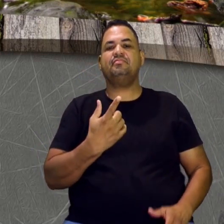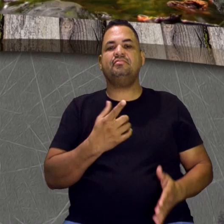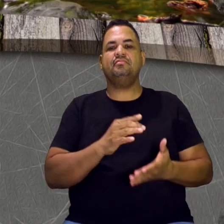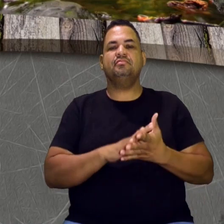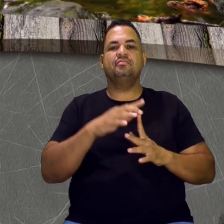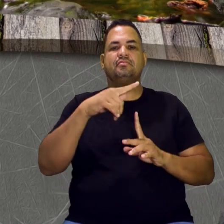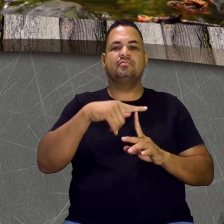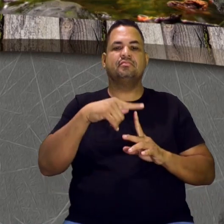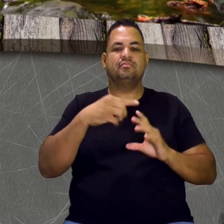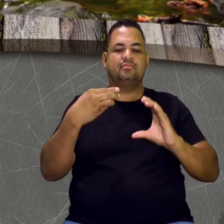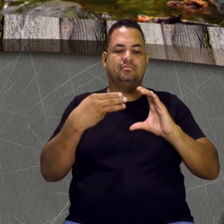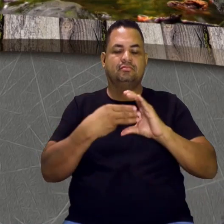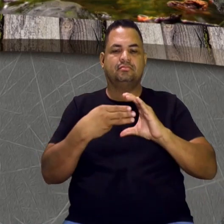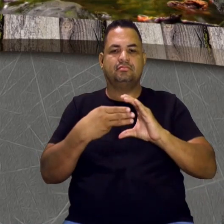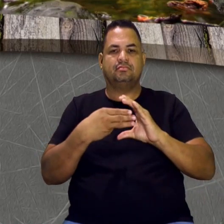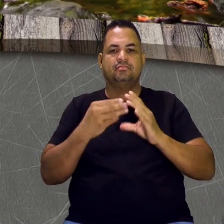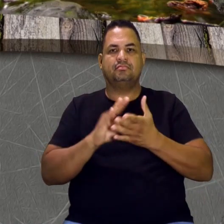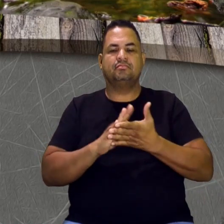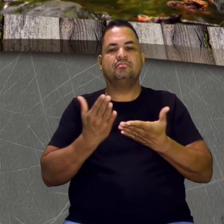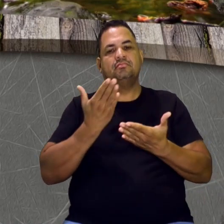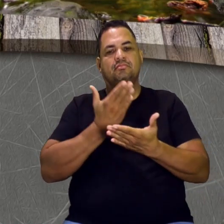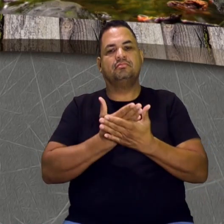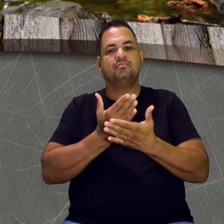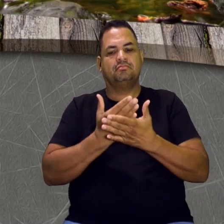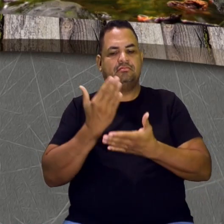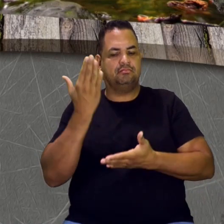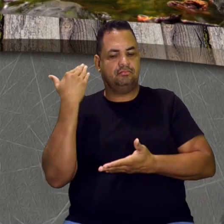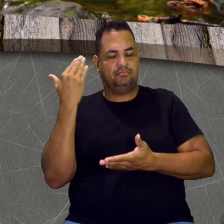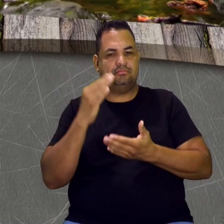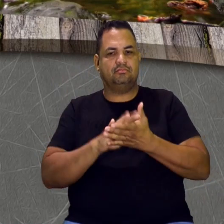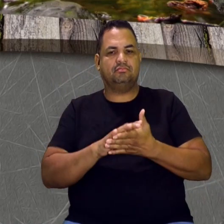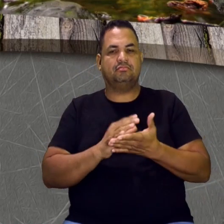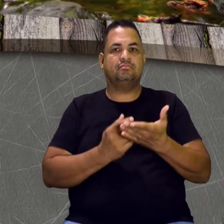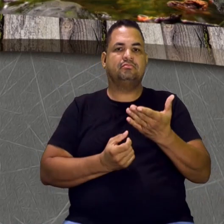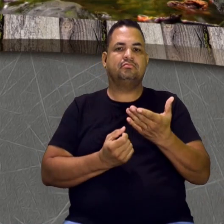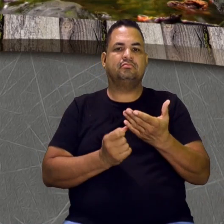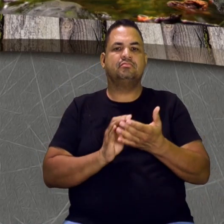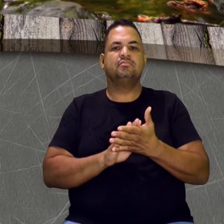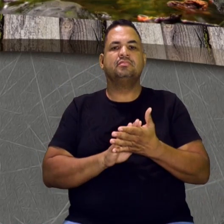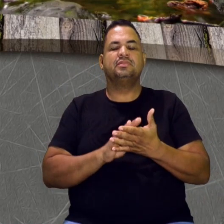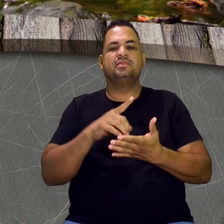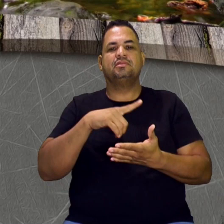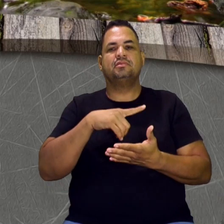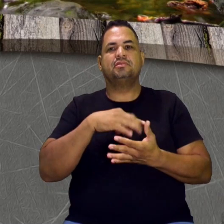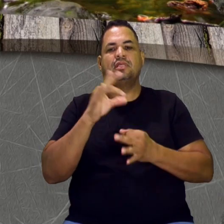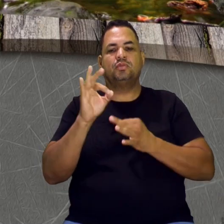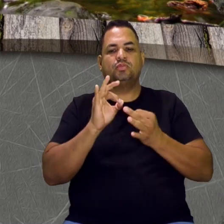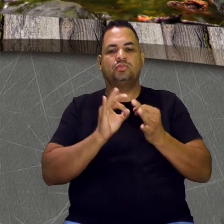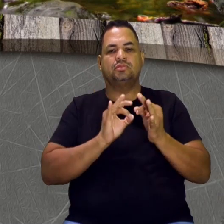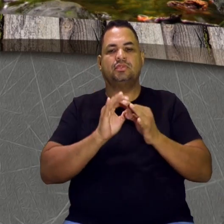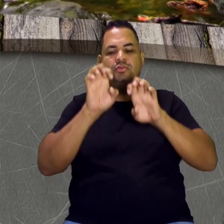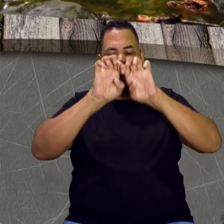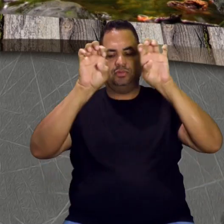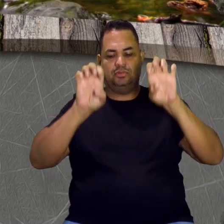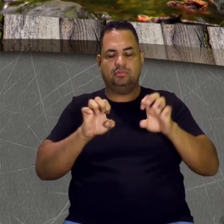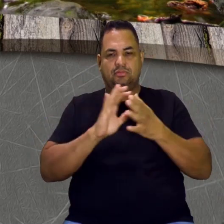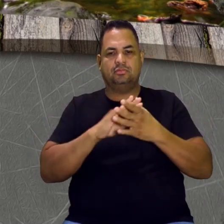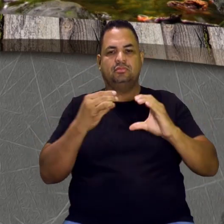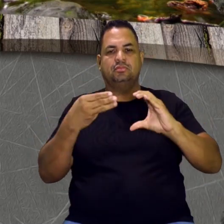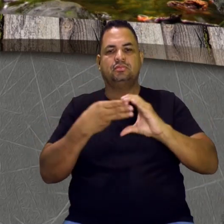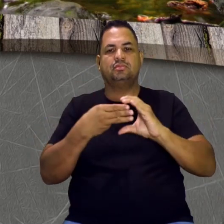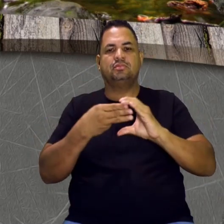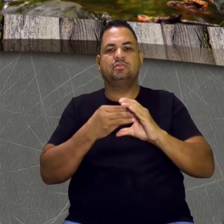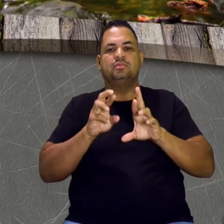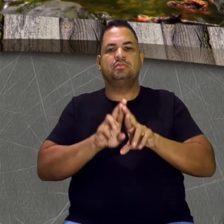dos tipos celulares, nas últimas aulas que a gente viu, alguns componentes aí que formam a estrutura das células, diferenças entre,